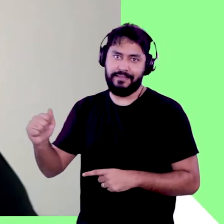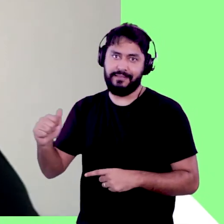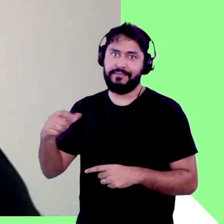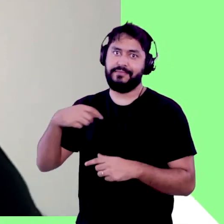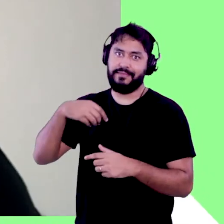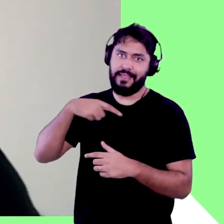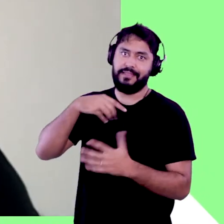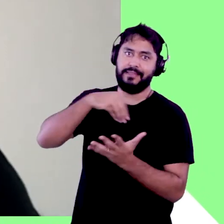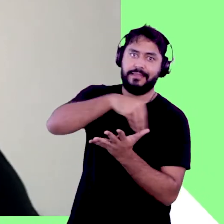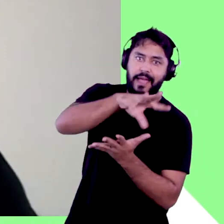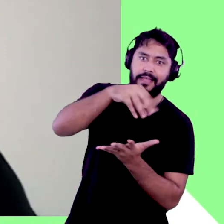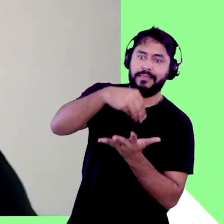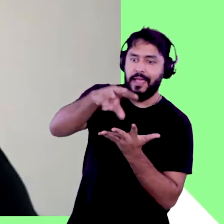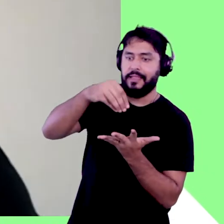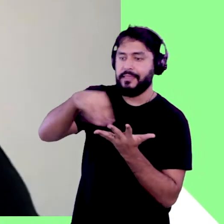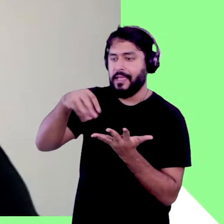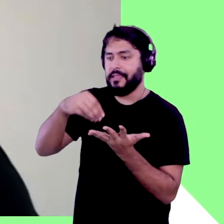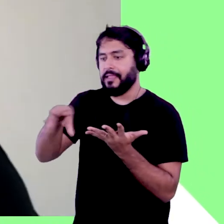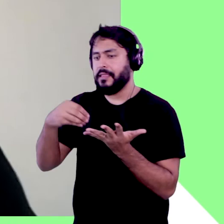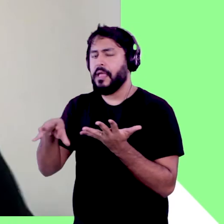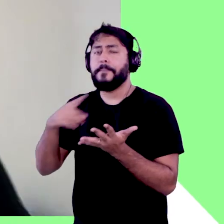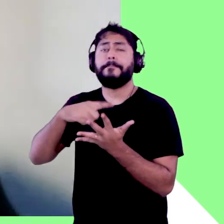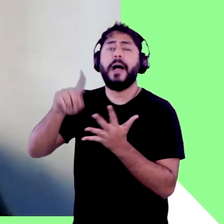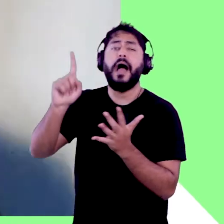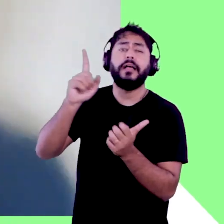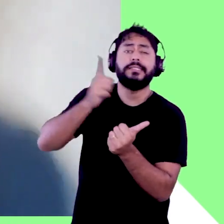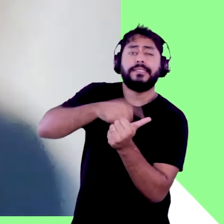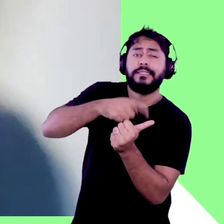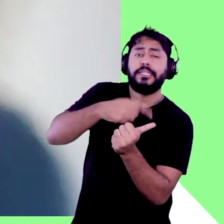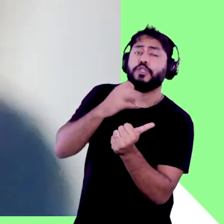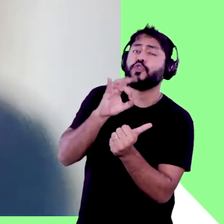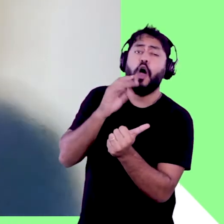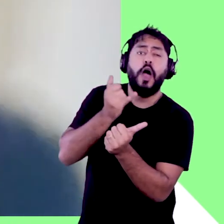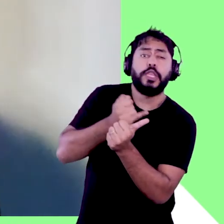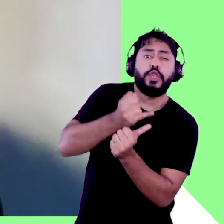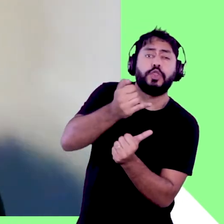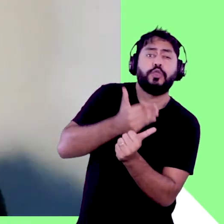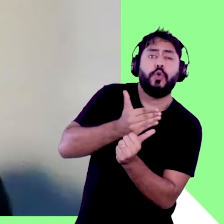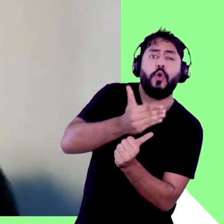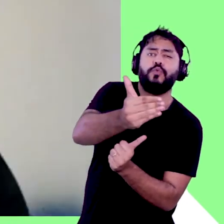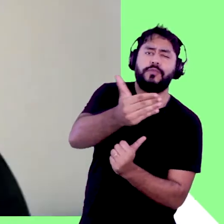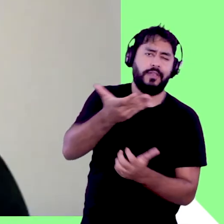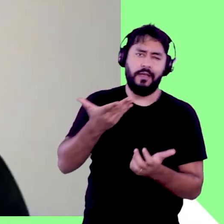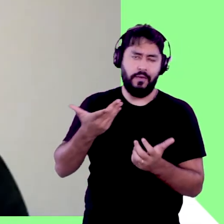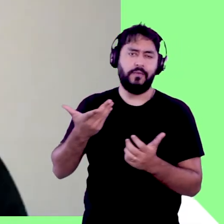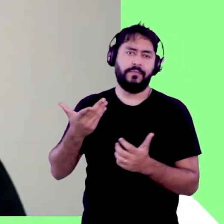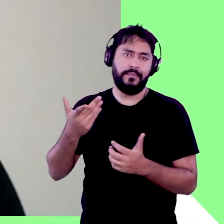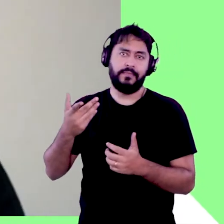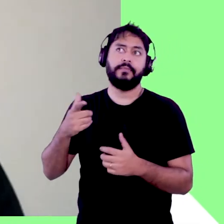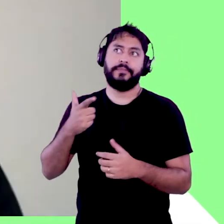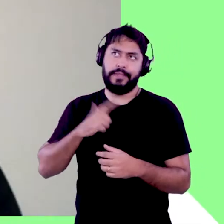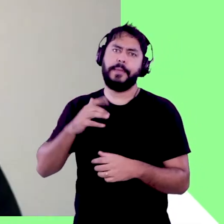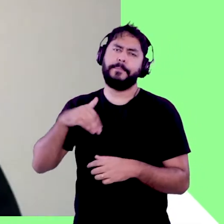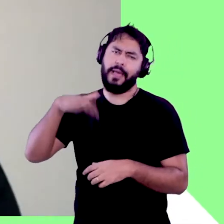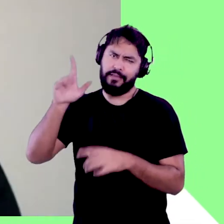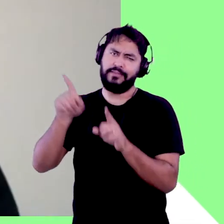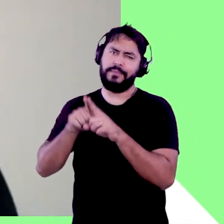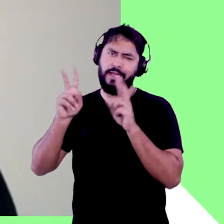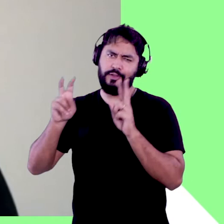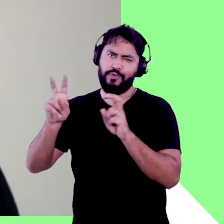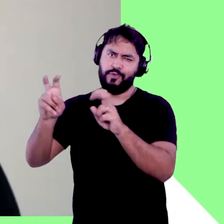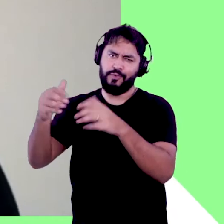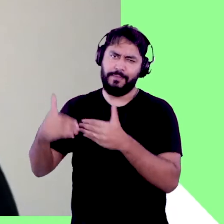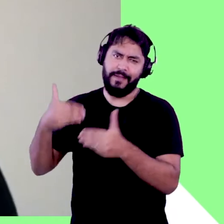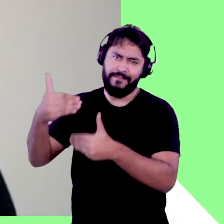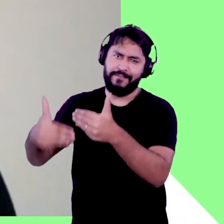trazer. Mas assim, como introdução, principalmente do seminário, né, para os próximos assuntos que a gente vai abordar também,